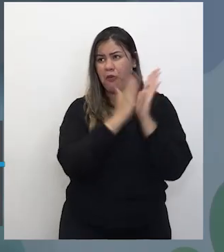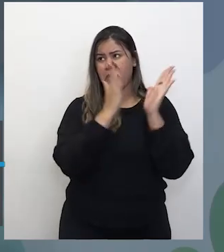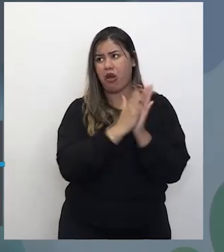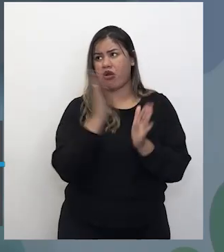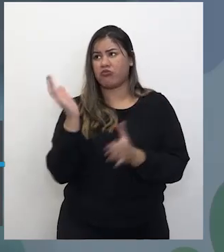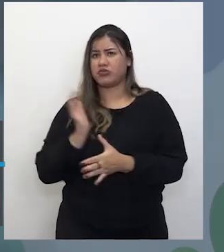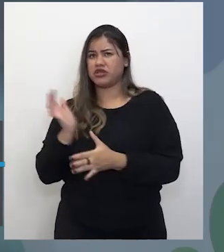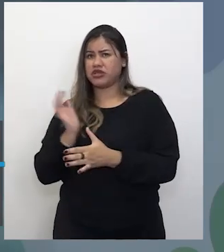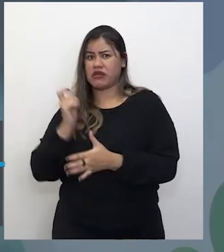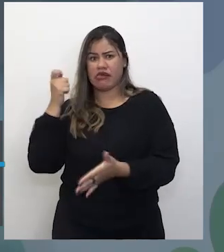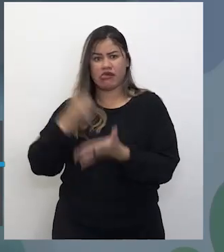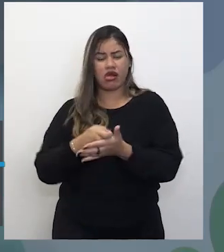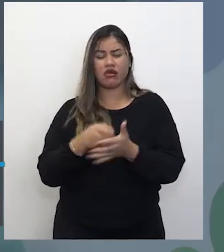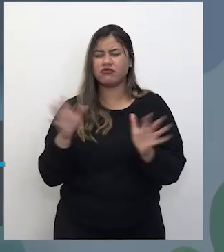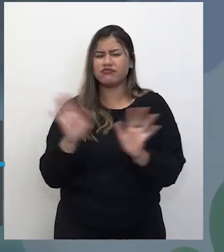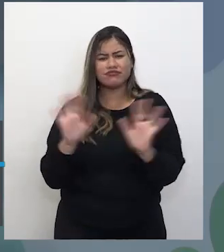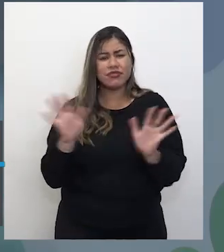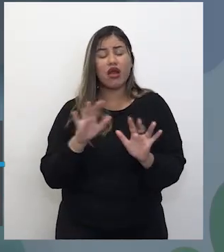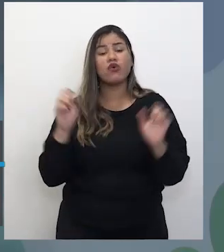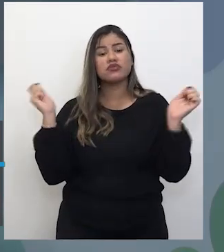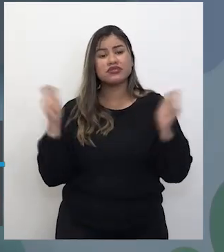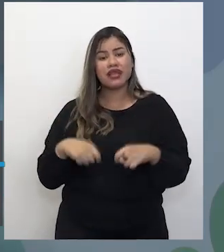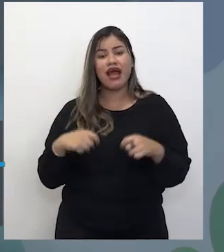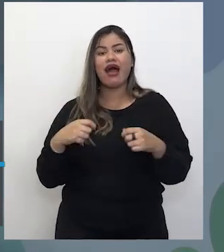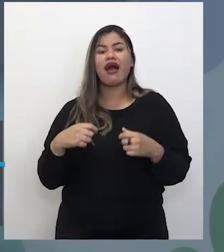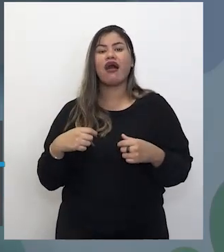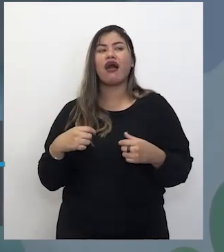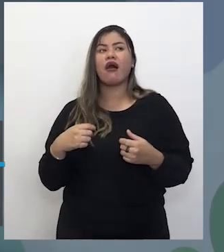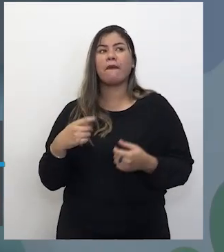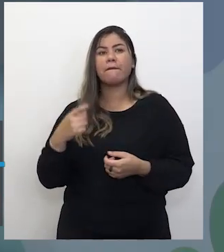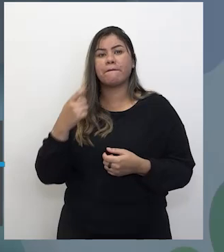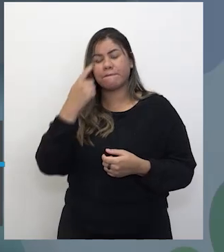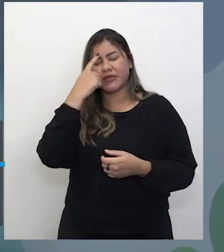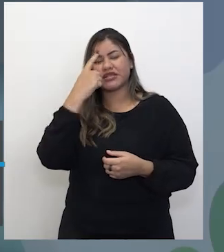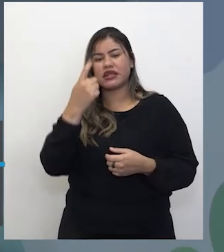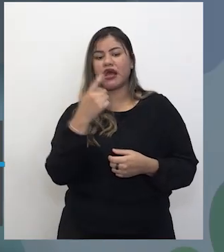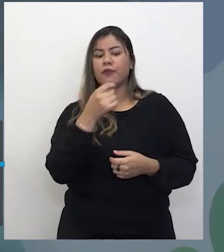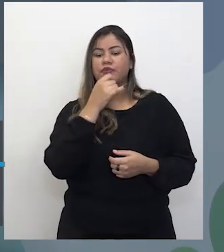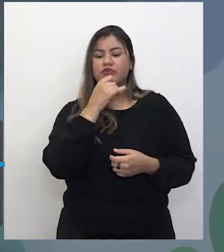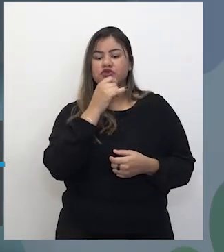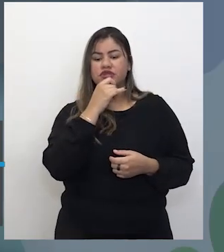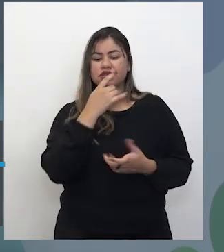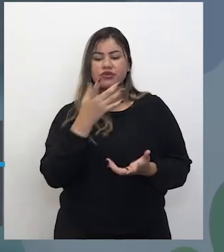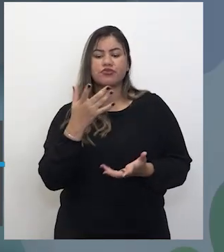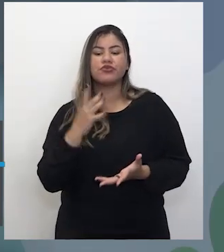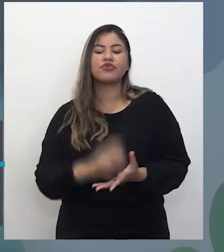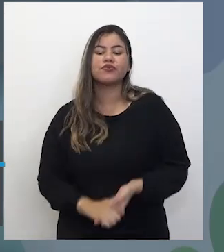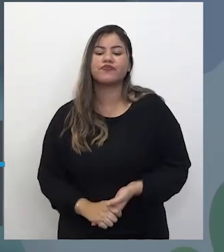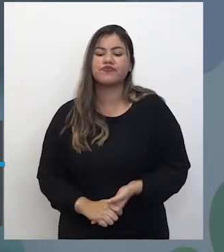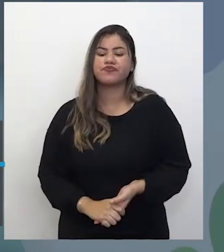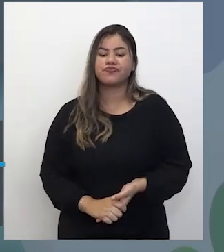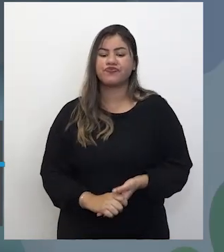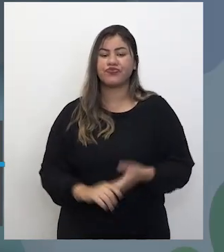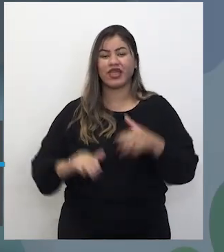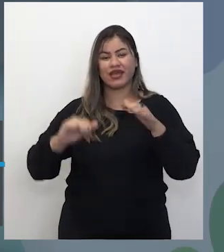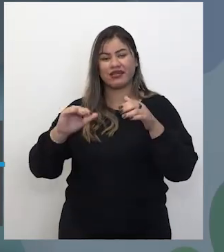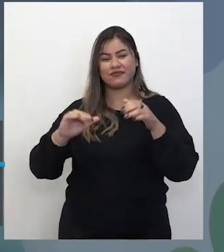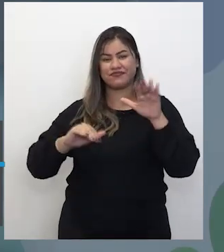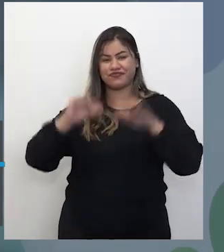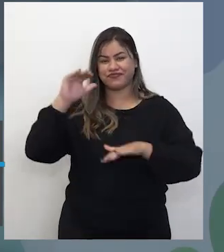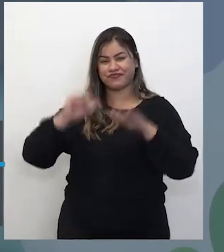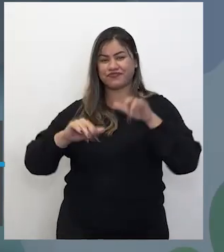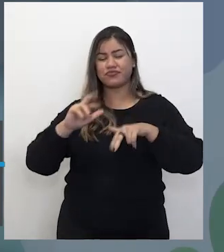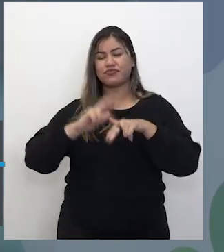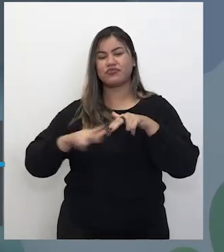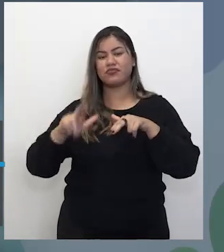determinadas. E quando a gente fala aqui de questões materiais, a gente pode falar de questões de classe, de